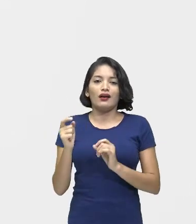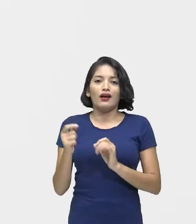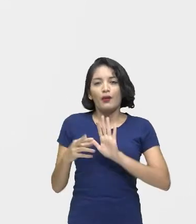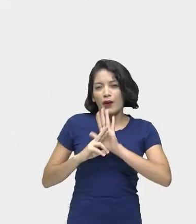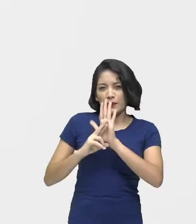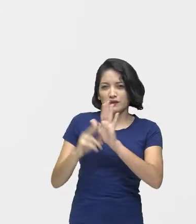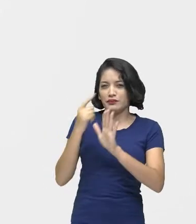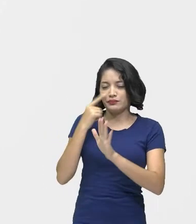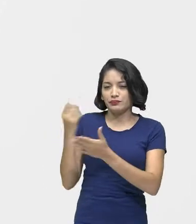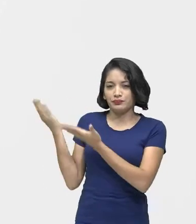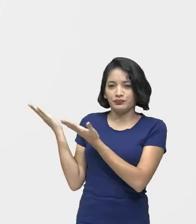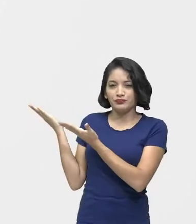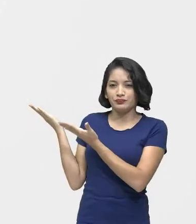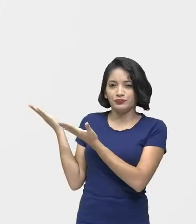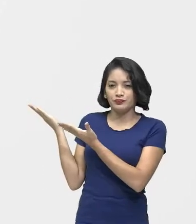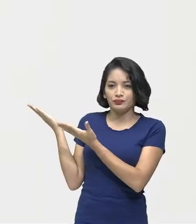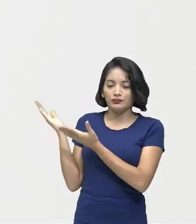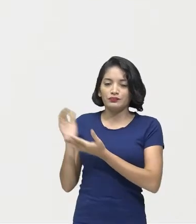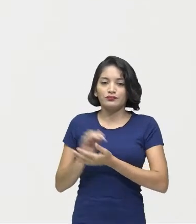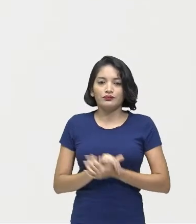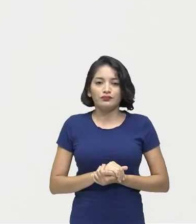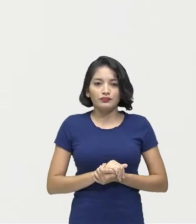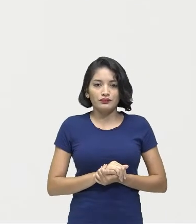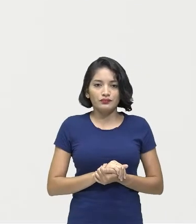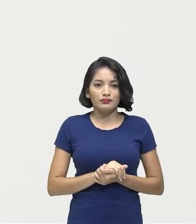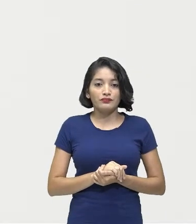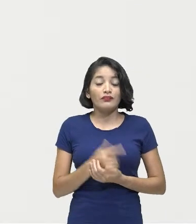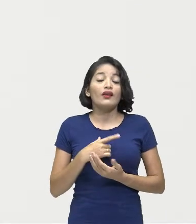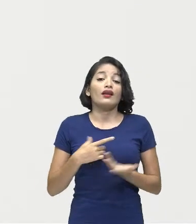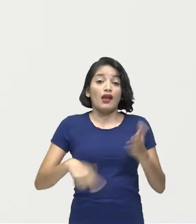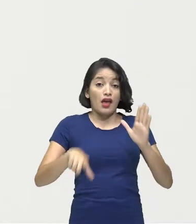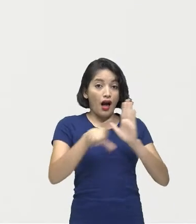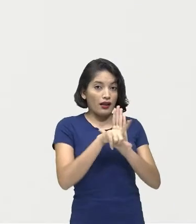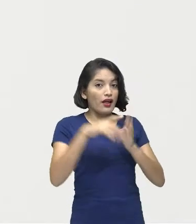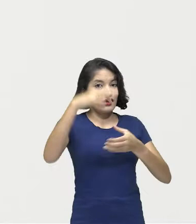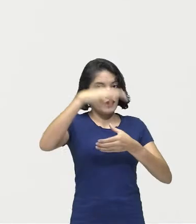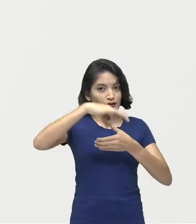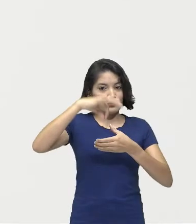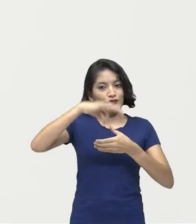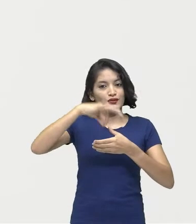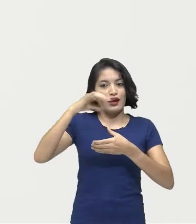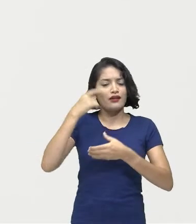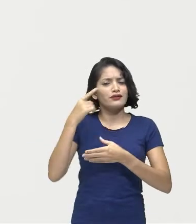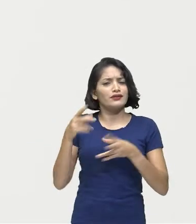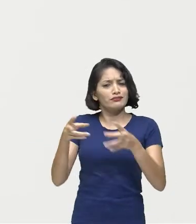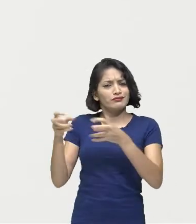ó, eu vou ter essa aplicação da lei do chá, como vocês podem observar